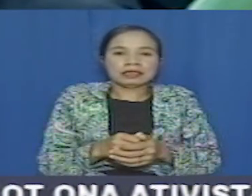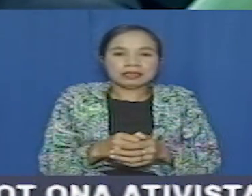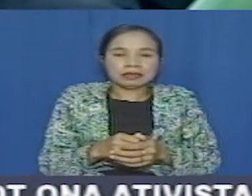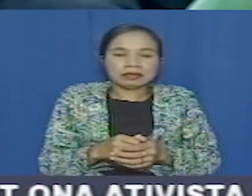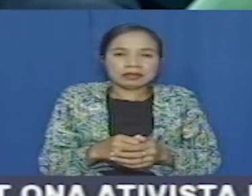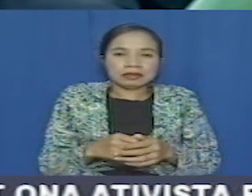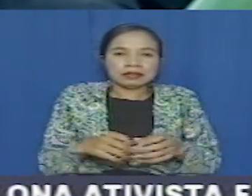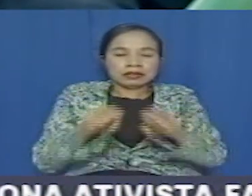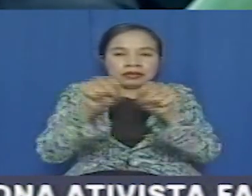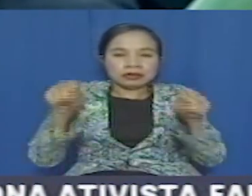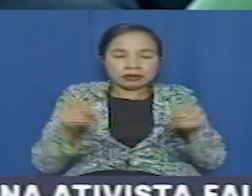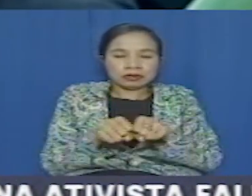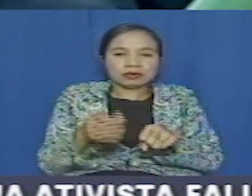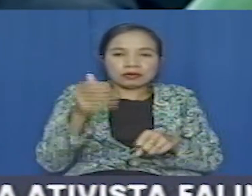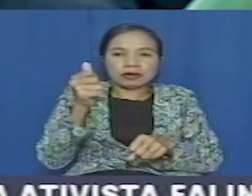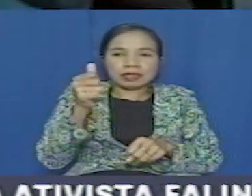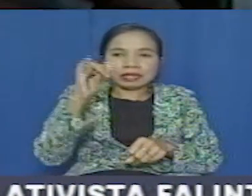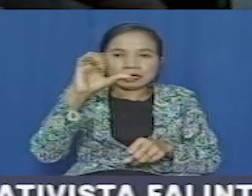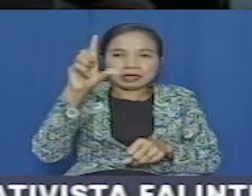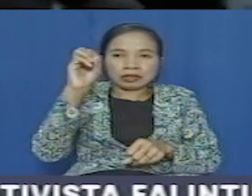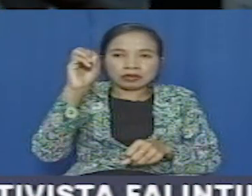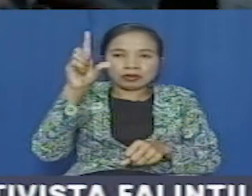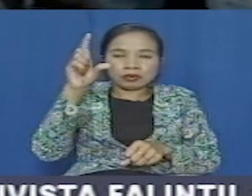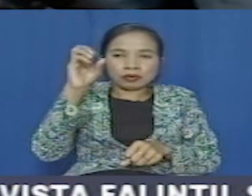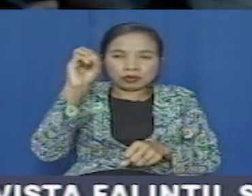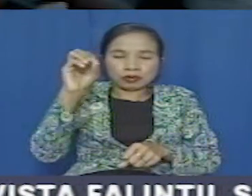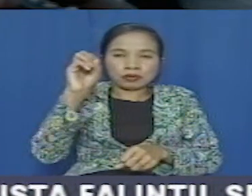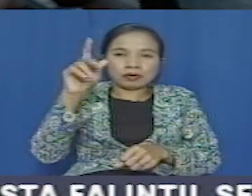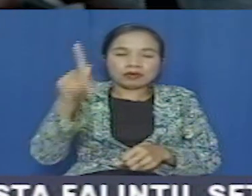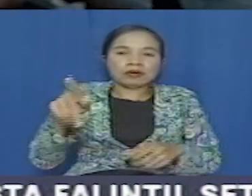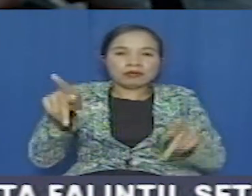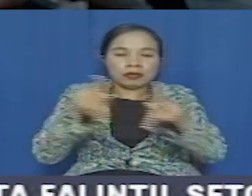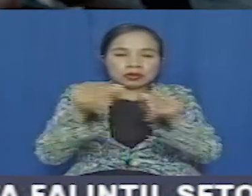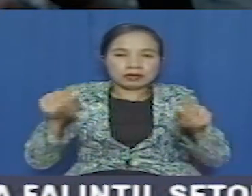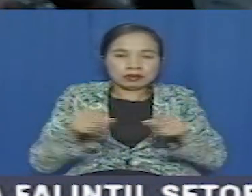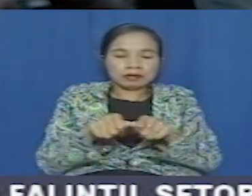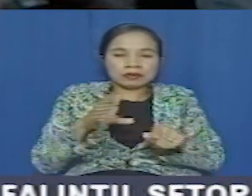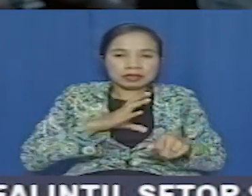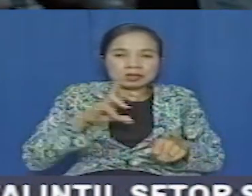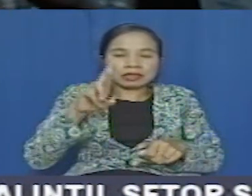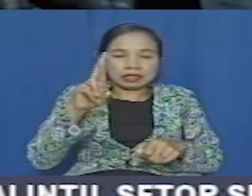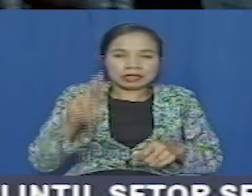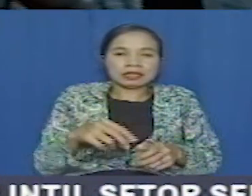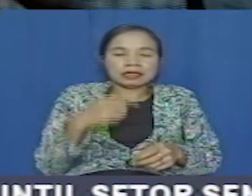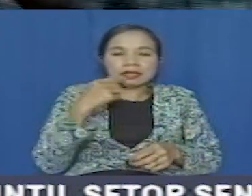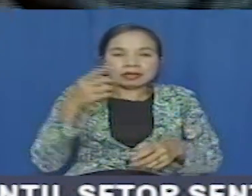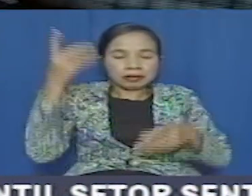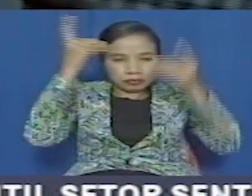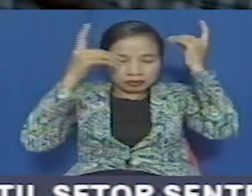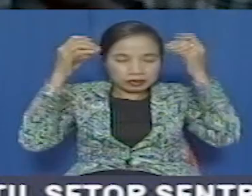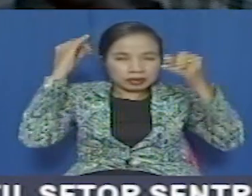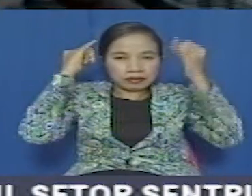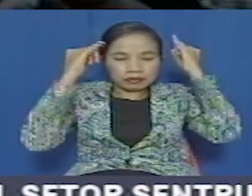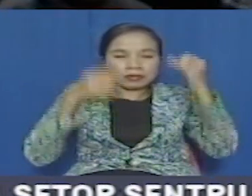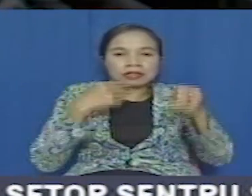suku Ailook, posto administrativo Cristo Rei. E a socialização na comunidade Filomena declara nia preocupa a formação